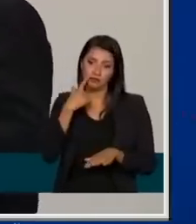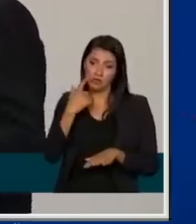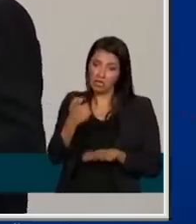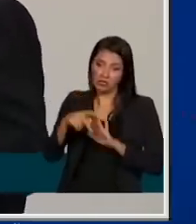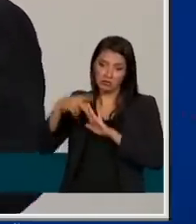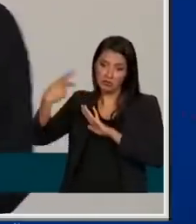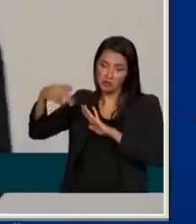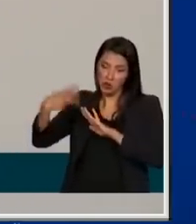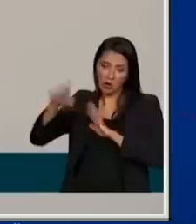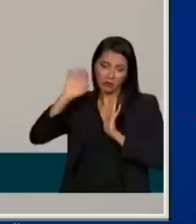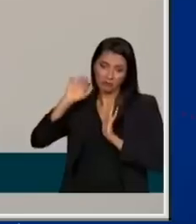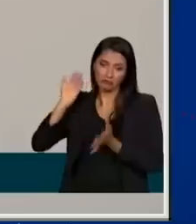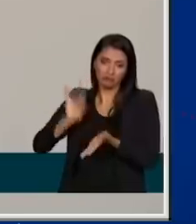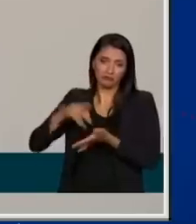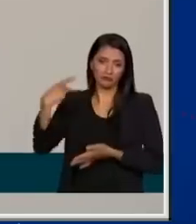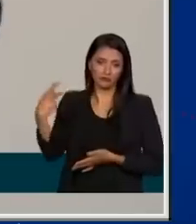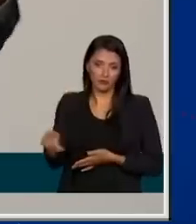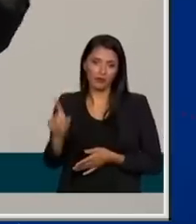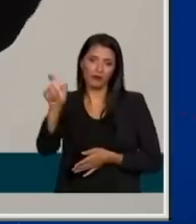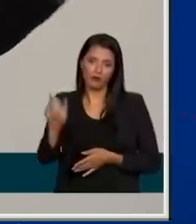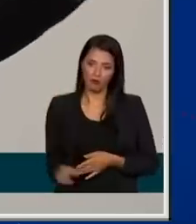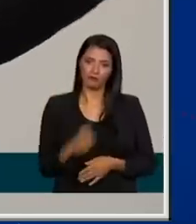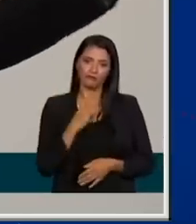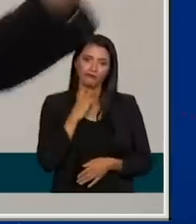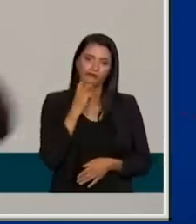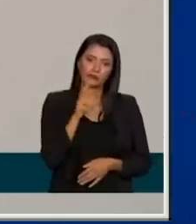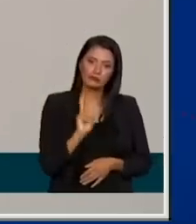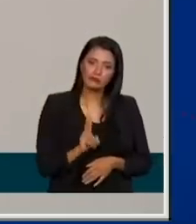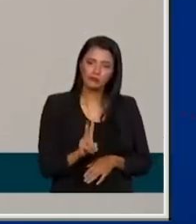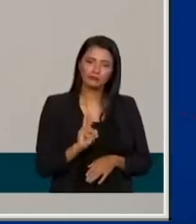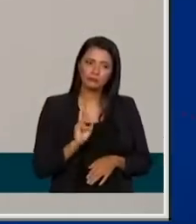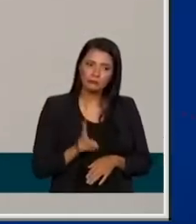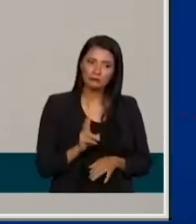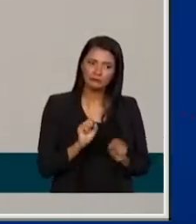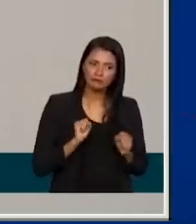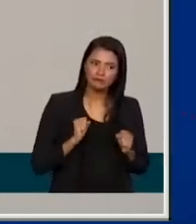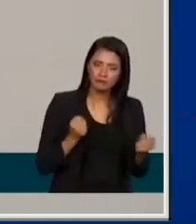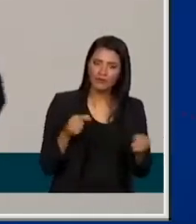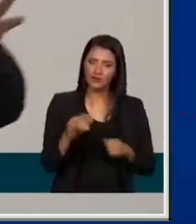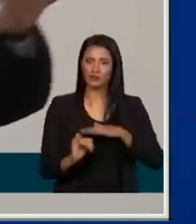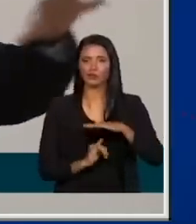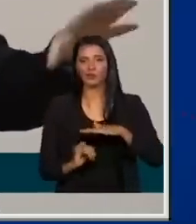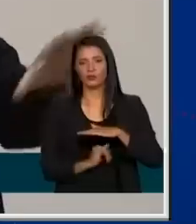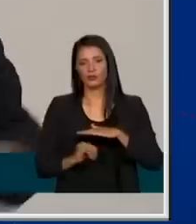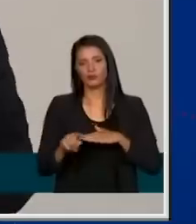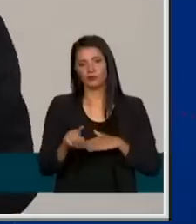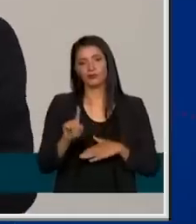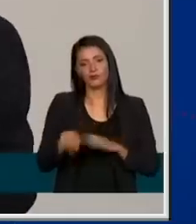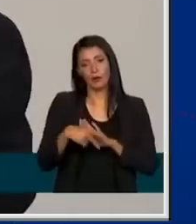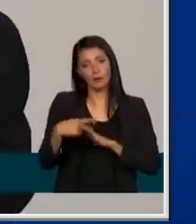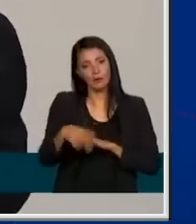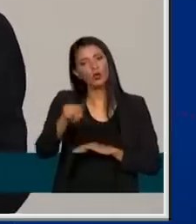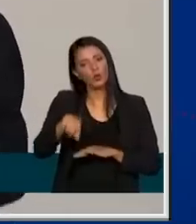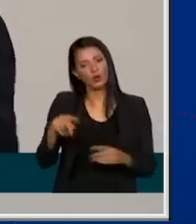16.000 quer dizer nenhum outro estado estado paga de assim mas o acontece que a força de Segurança